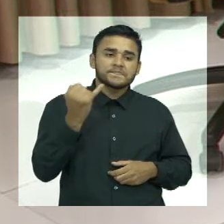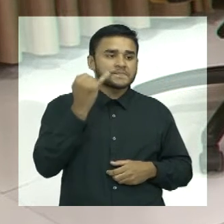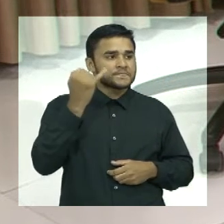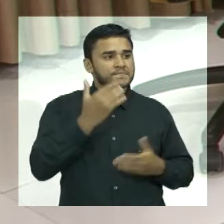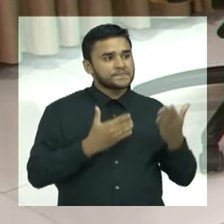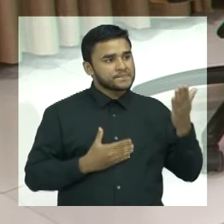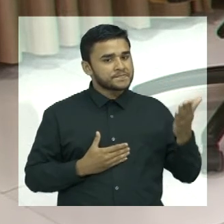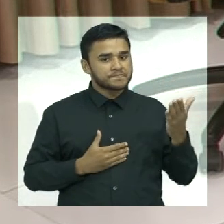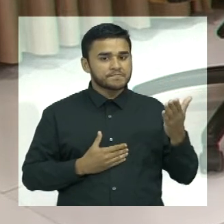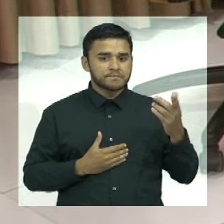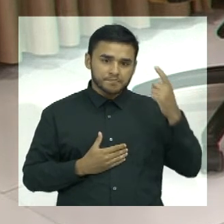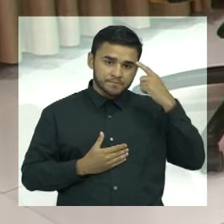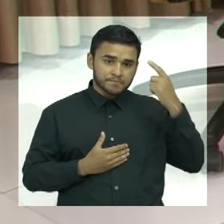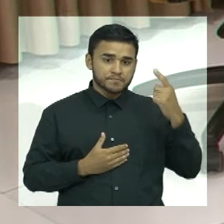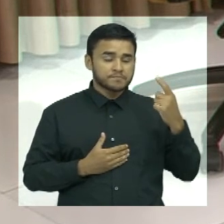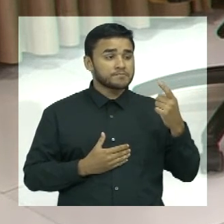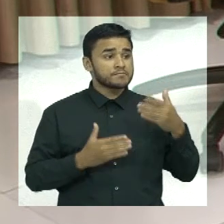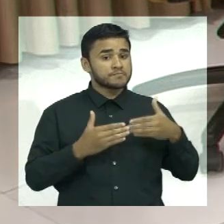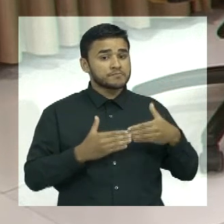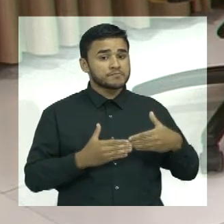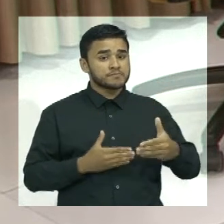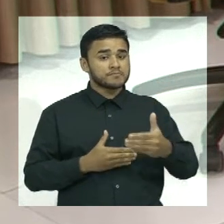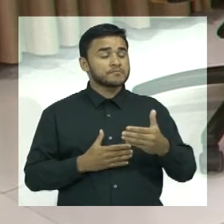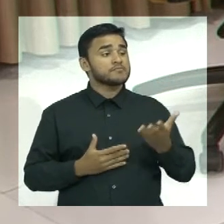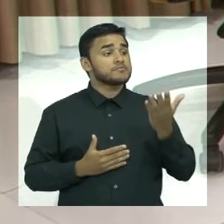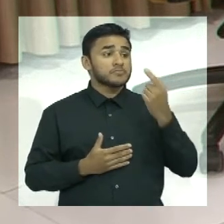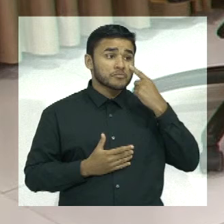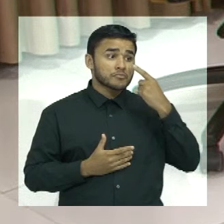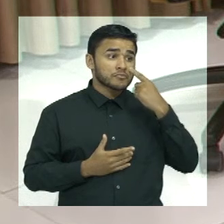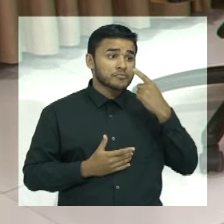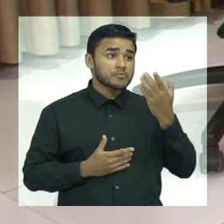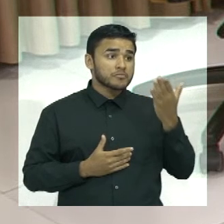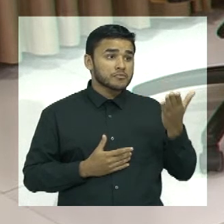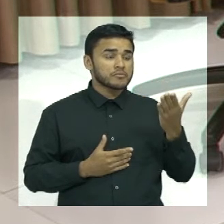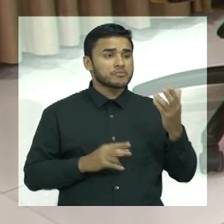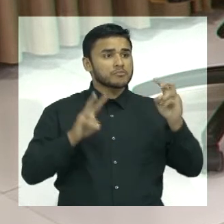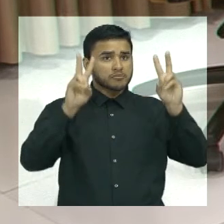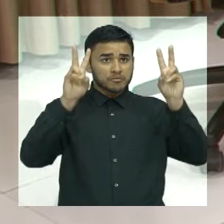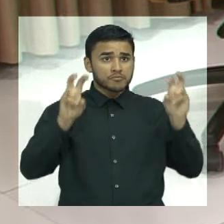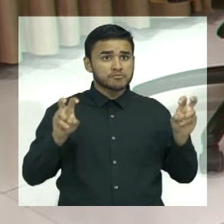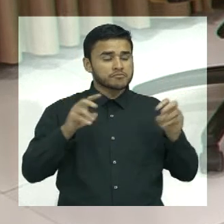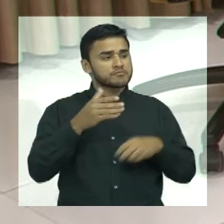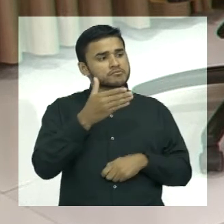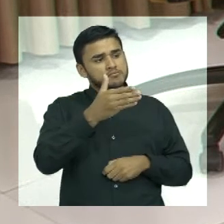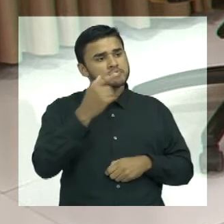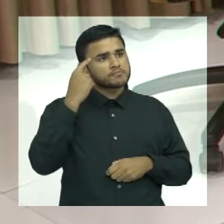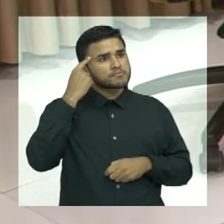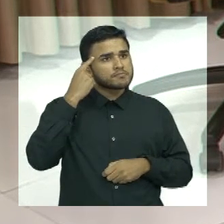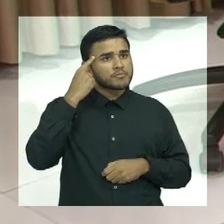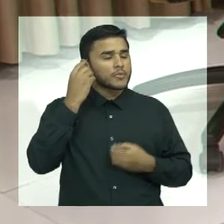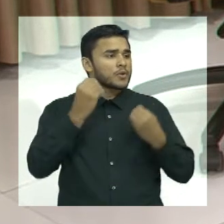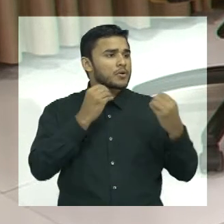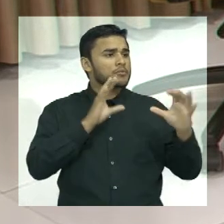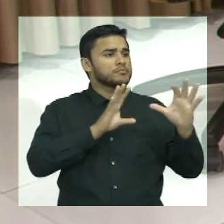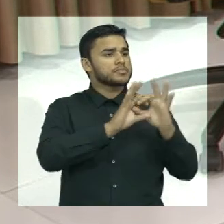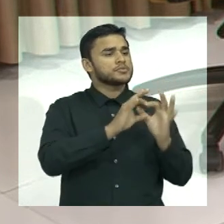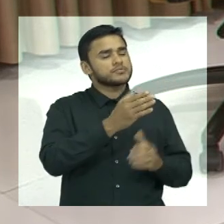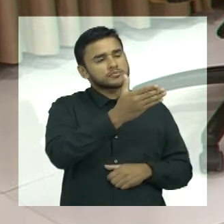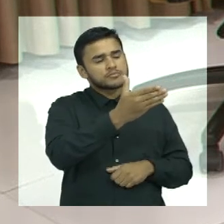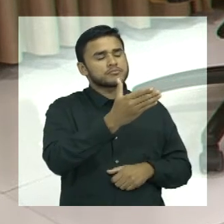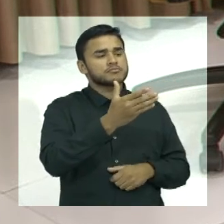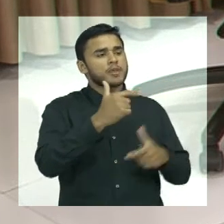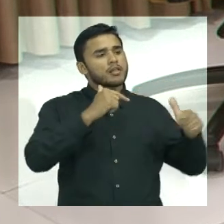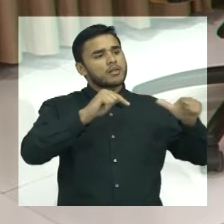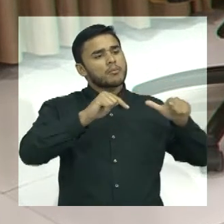já pensando em passar para a produção, né? Essa sugestão de pauta aí também, de conversar e saber mais sobre esse banco, né? Sobre esse